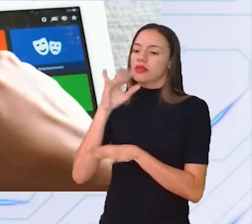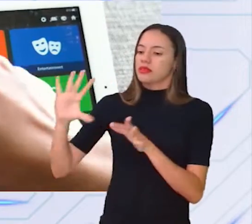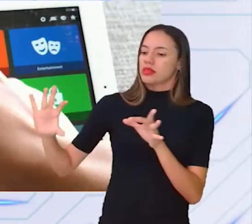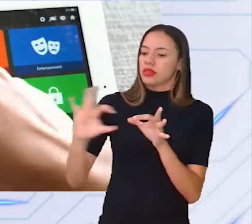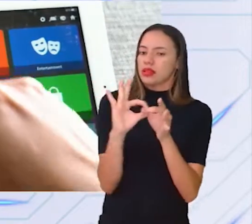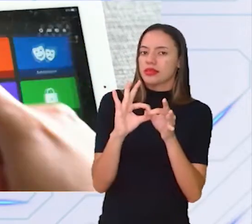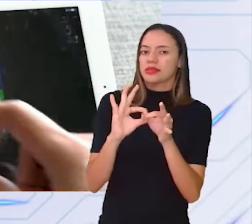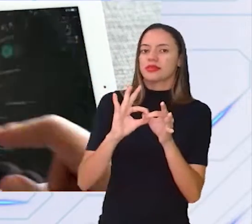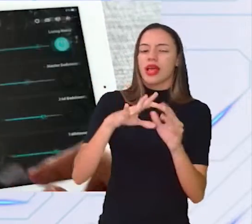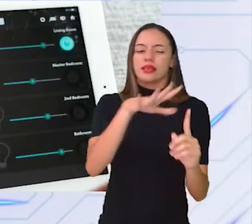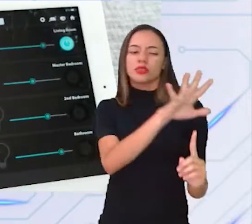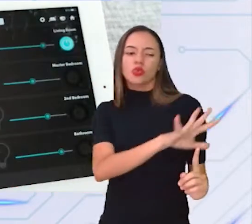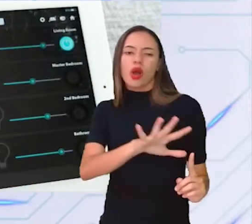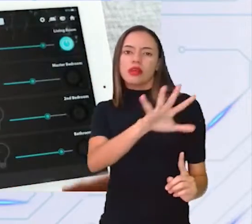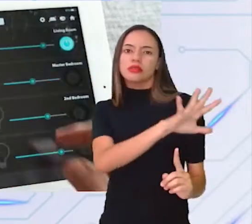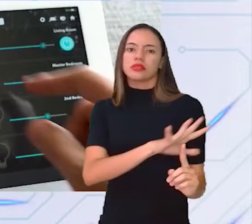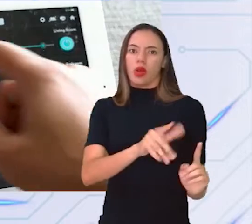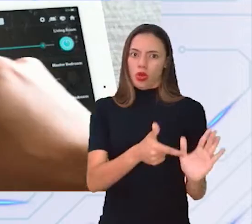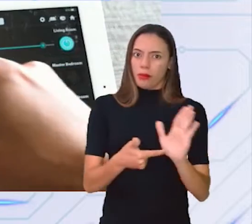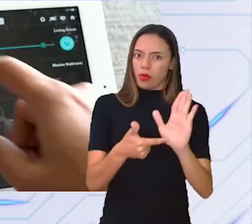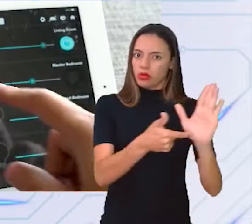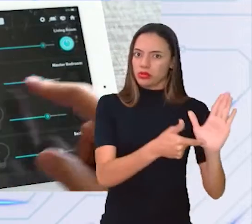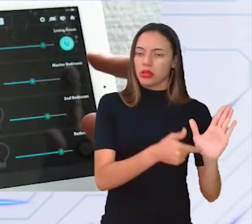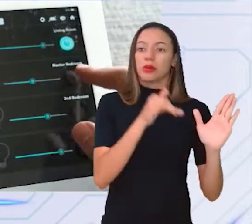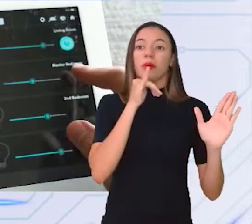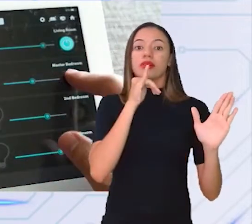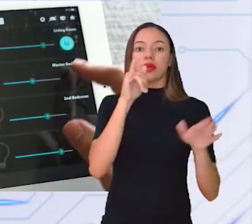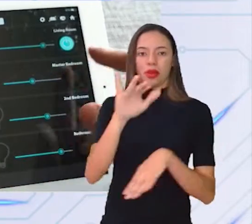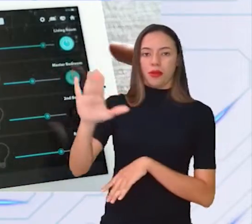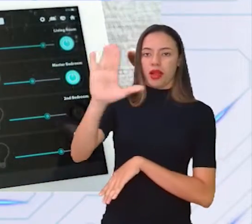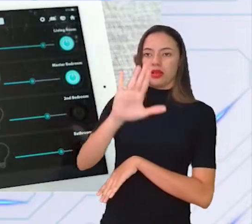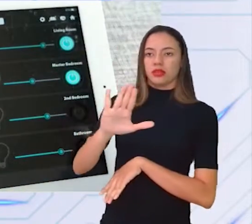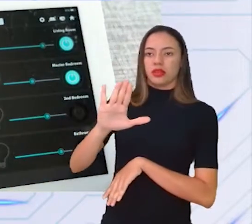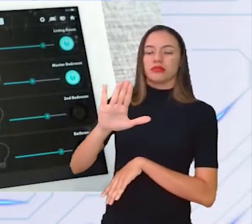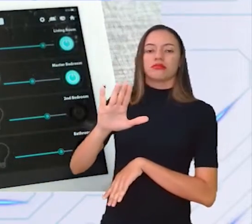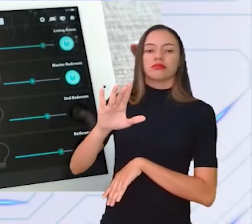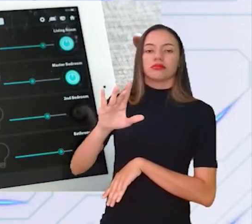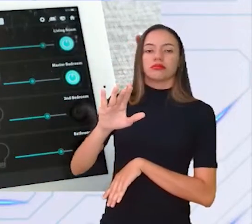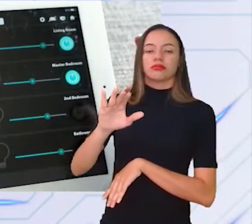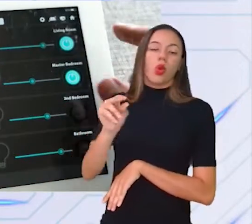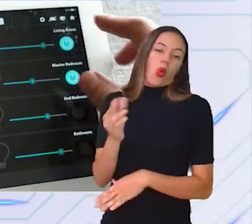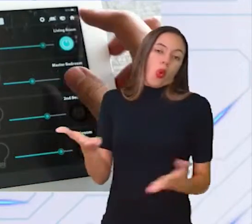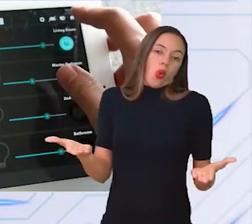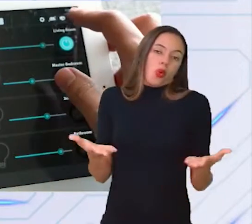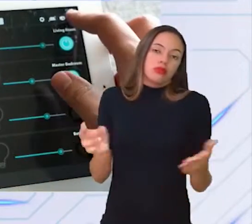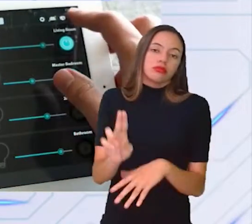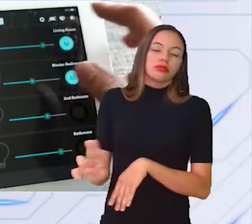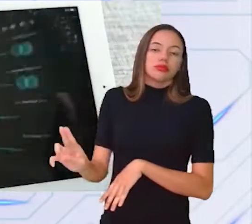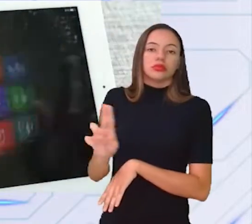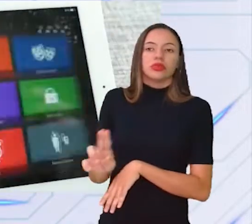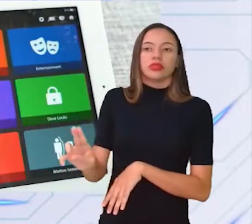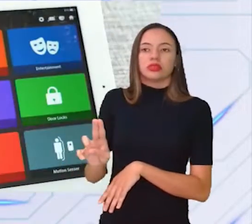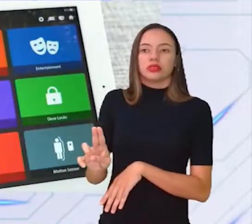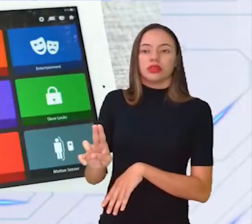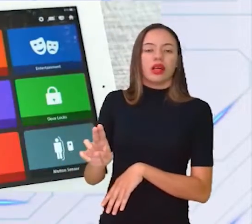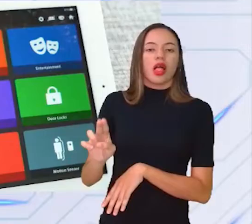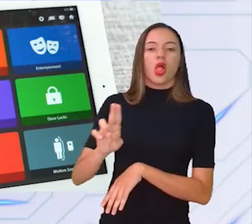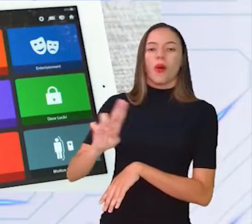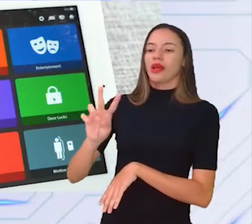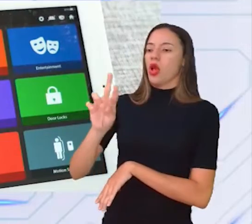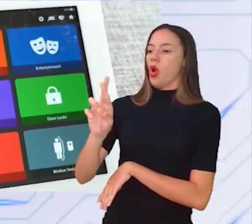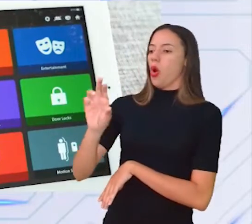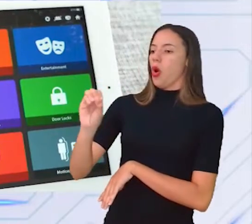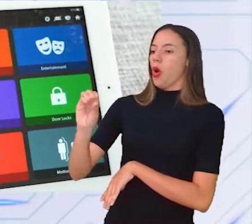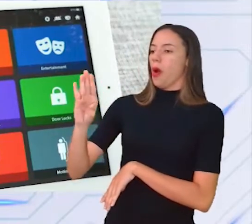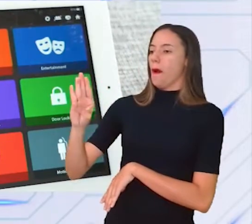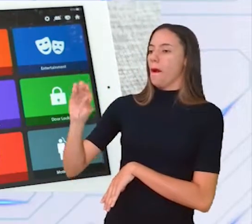que estão listadas aí, aquele mais em cima, né? Ou seja, você tem ali que muito se usa hoje, nem o nome robô totalmente,